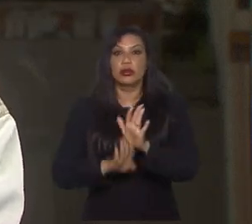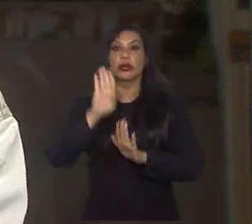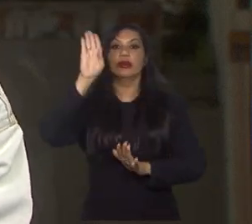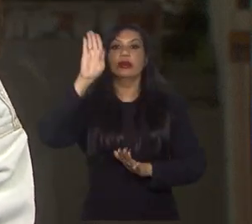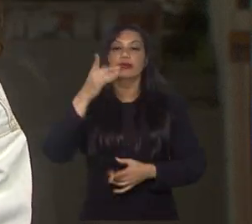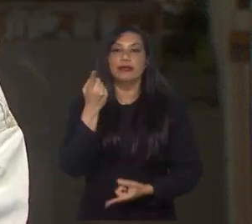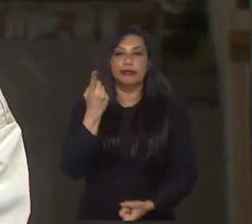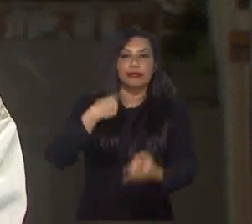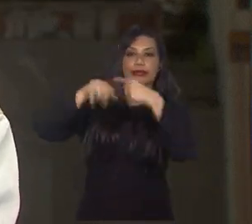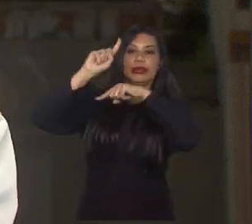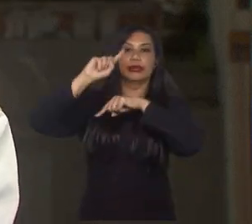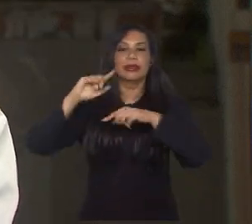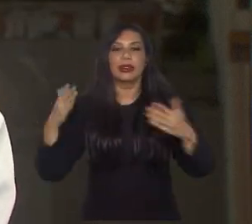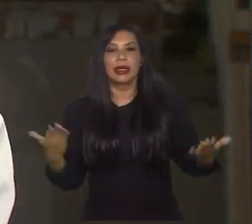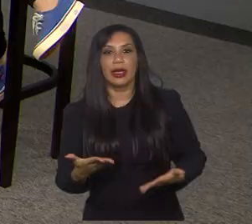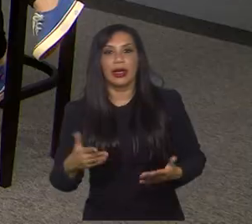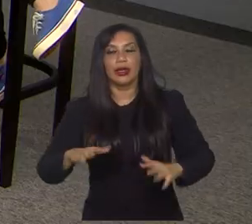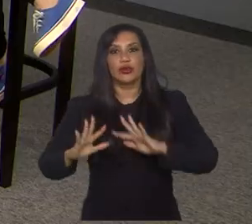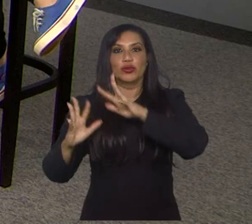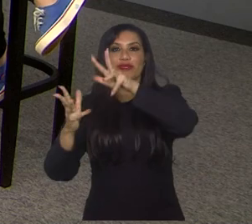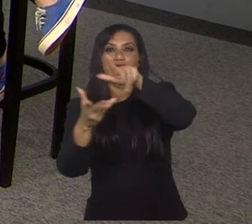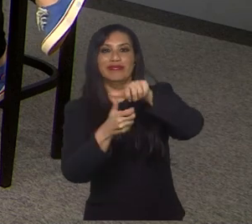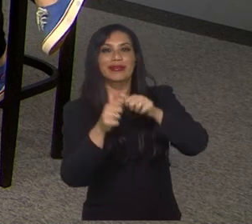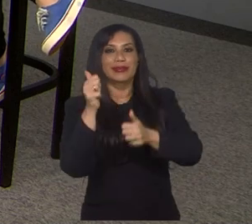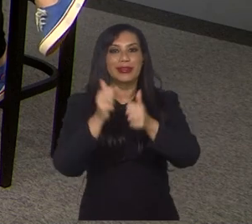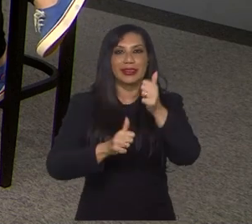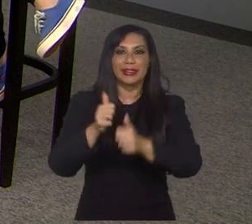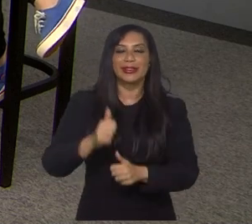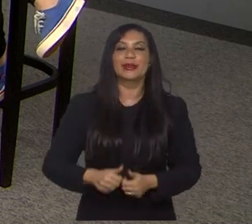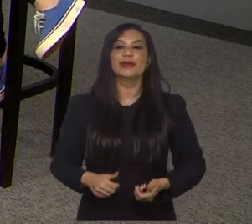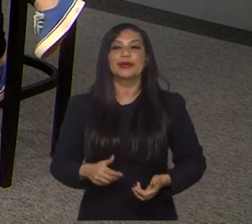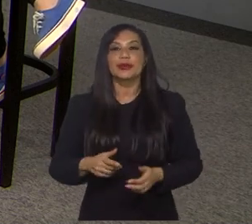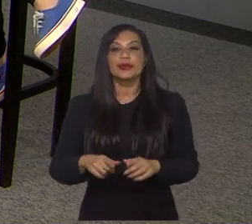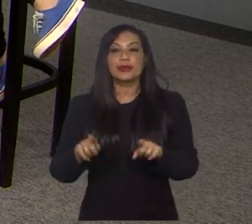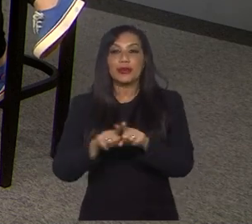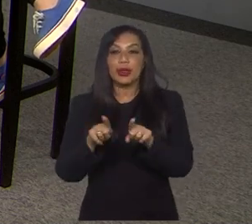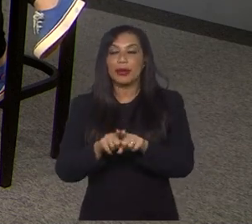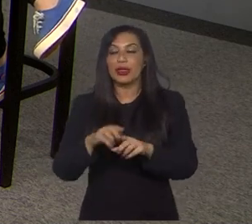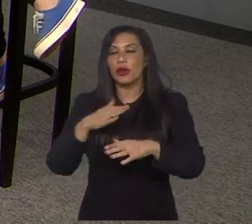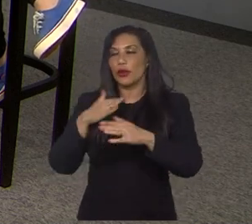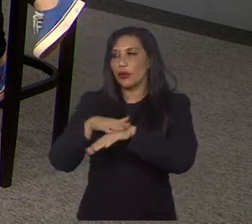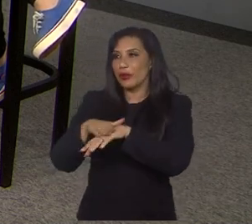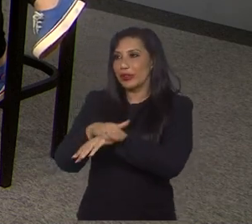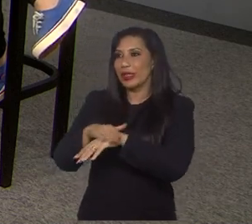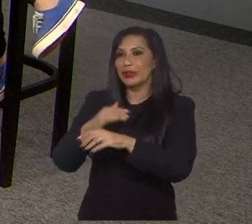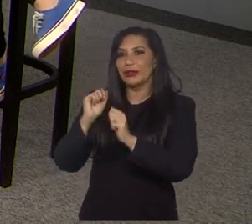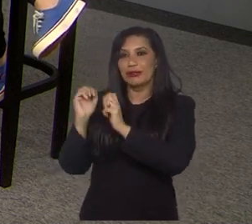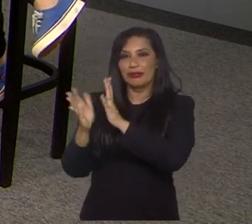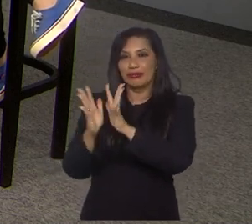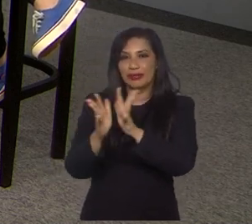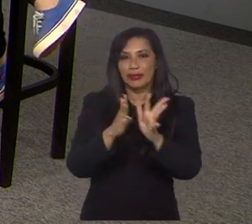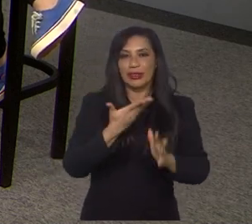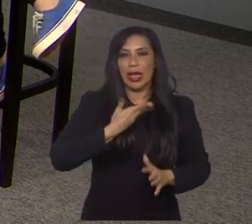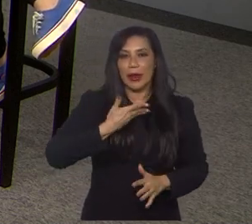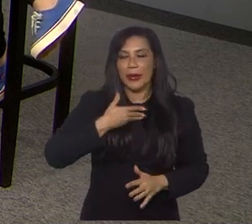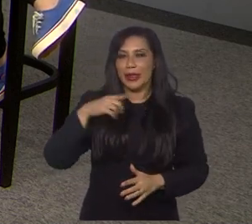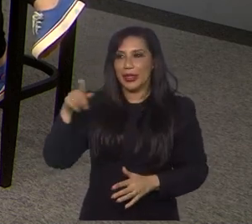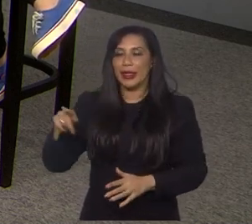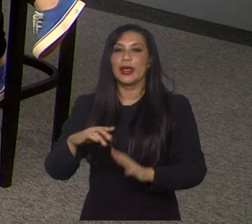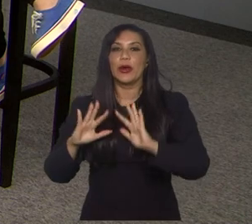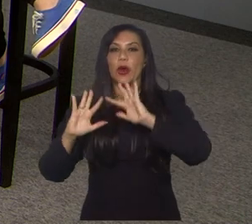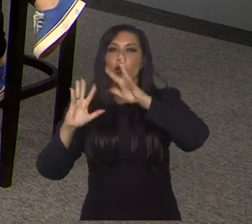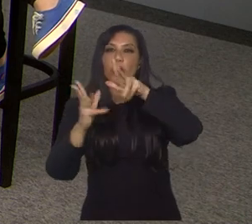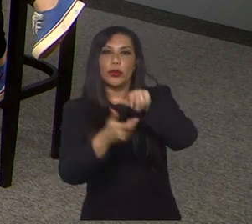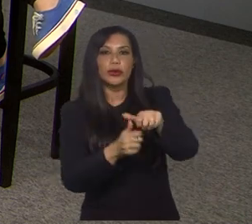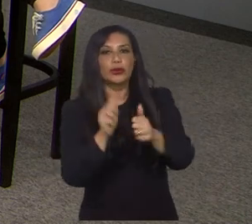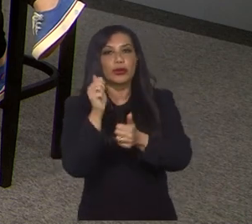degrau perante o cenário internacional do futebol feminino. Ô, Thaís, antes a gente conversava com o Rafael Alves, seu colega no Planeta do Futebol